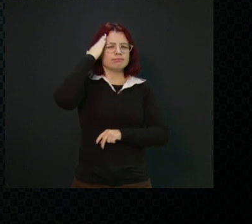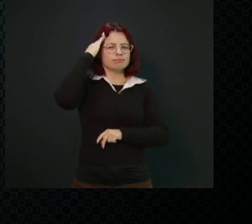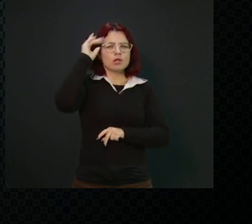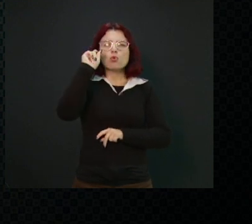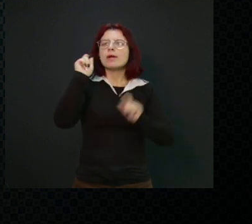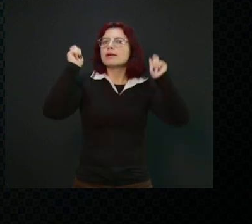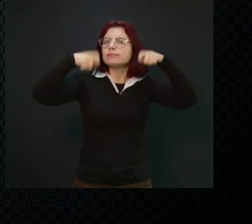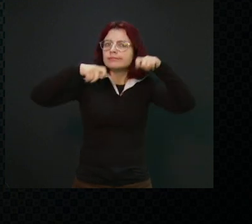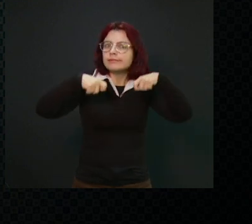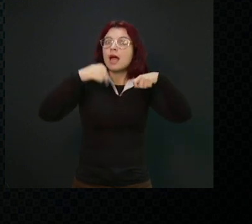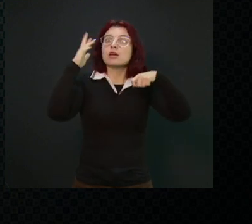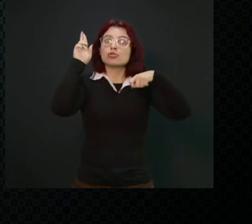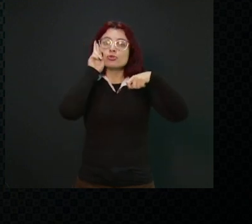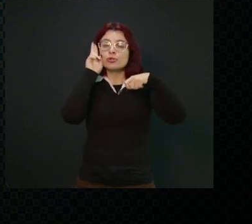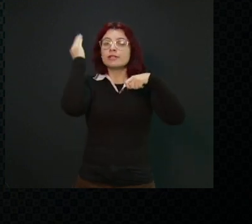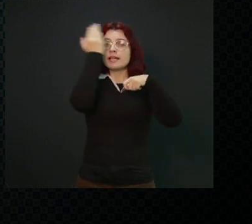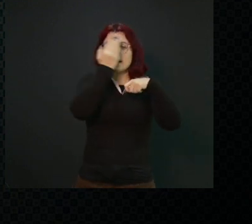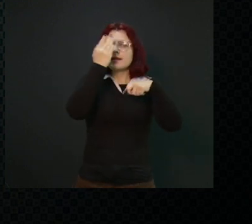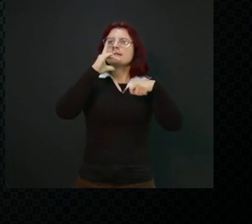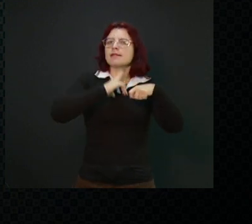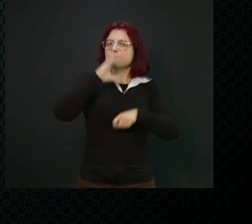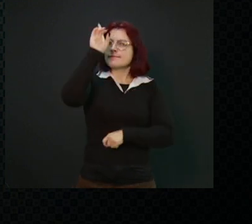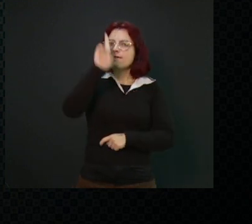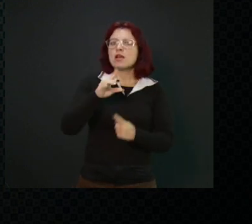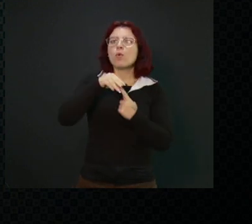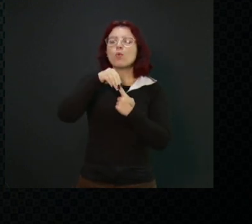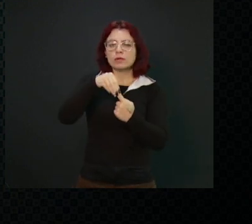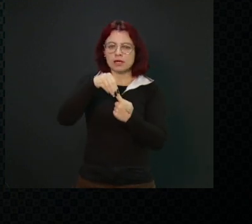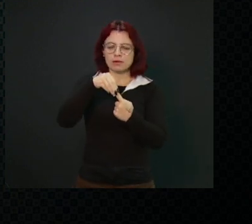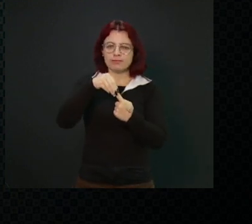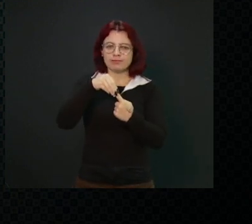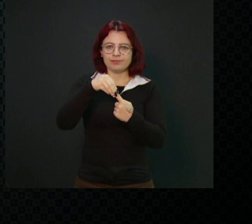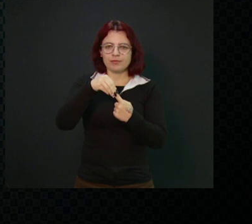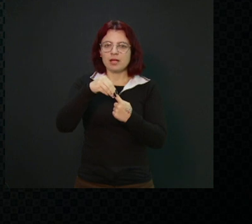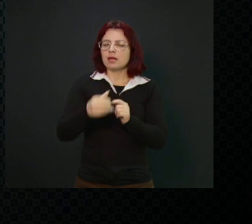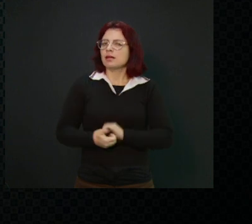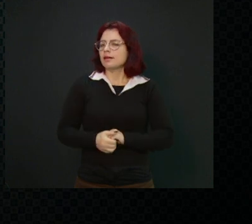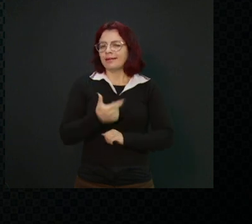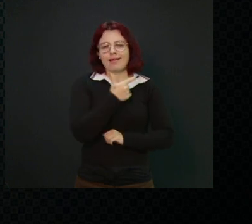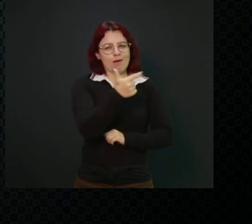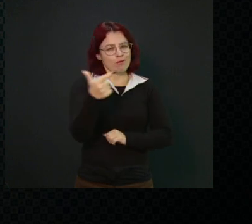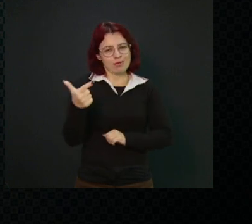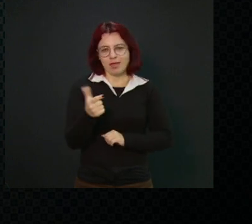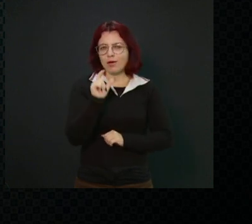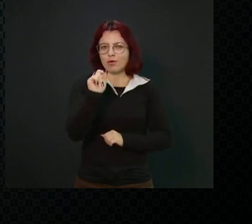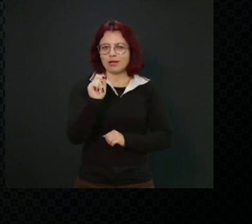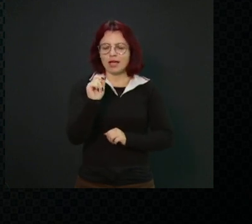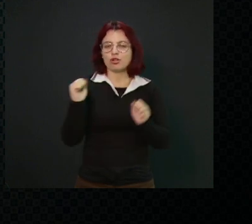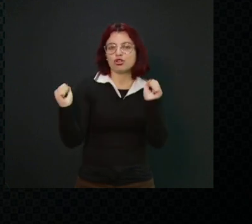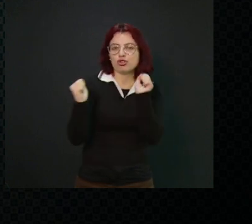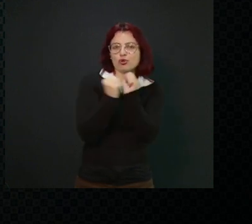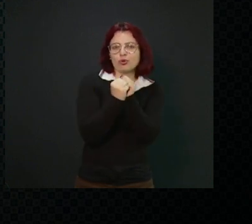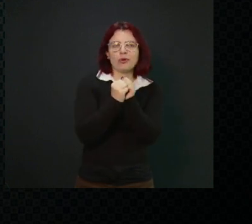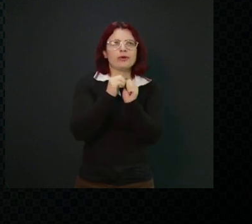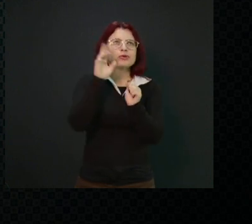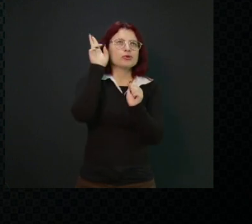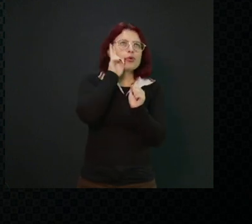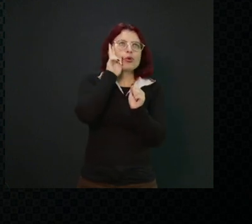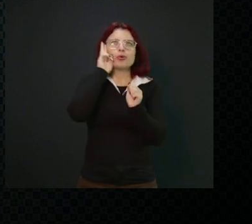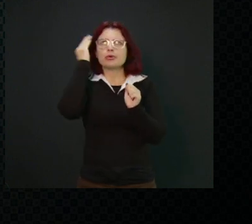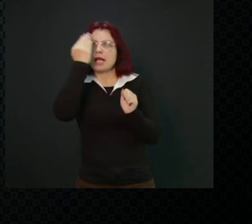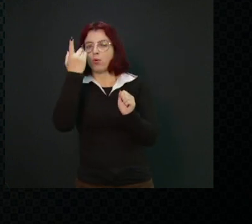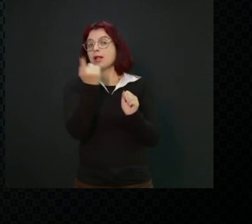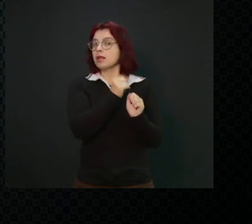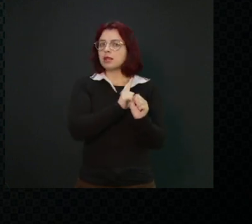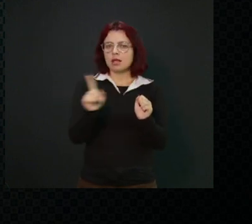a surdocegueira é uma deficiência única, né? Não é a junção da deficiência visual e da surdez.